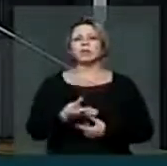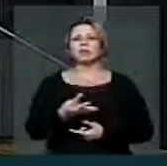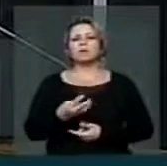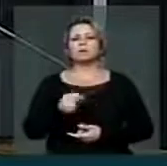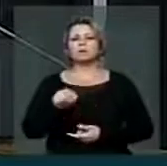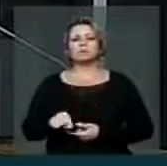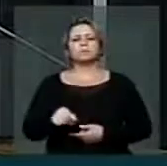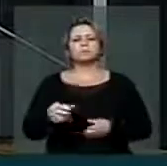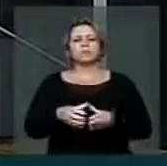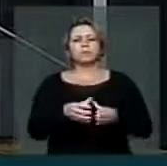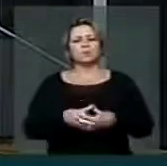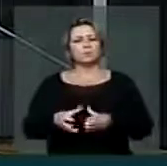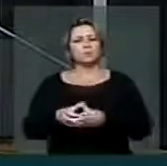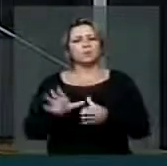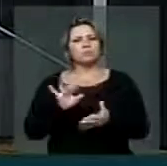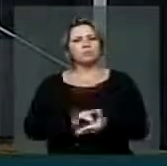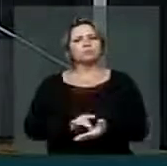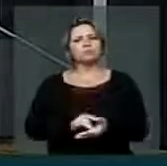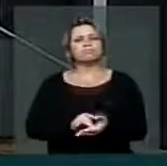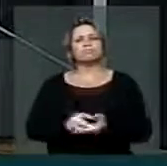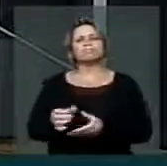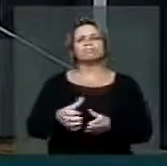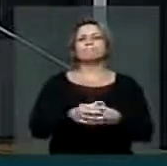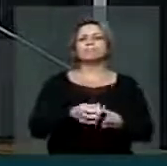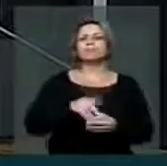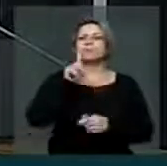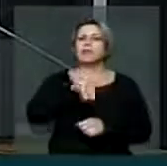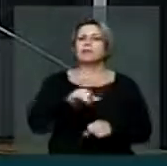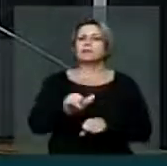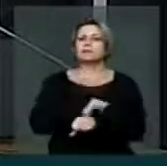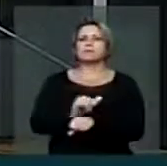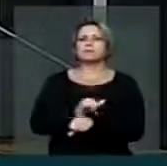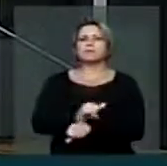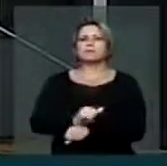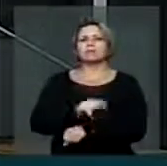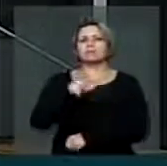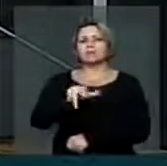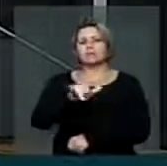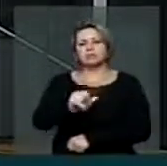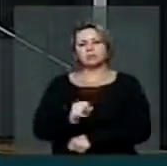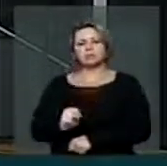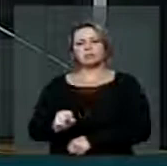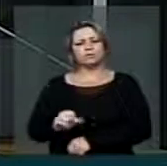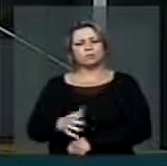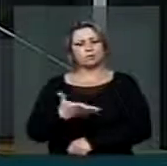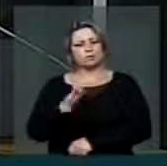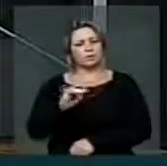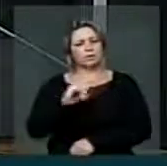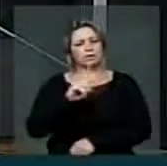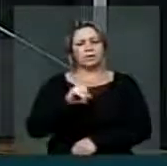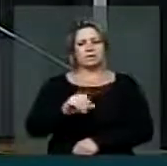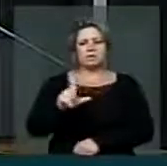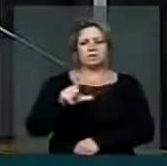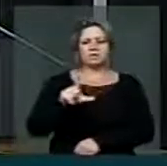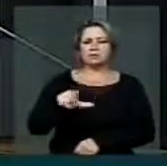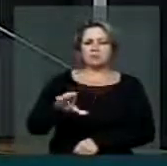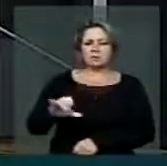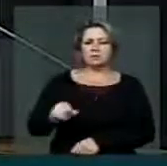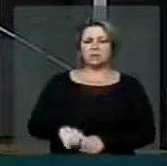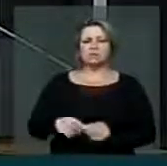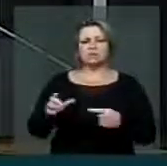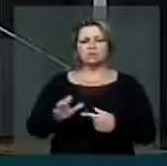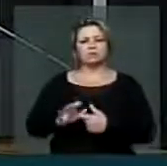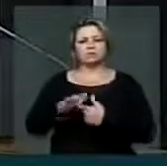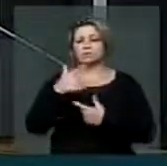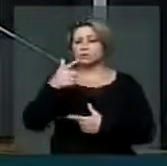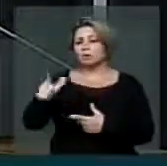34.400 equipes implantadas. Essa estratégia, deputado Luiz Couto, deputado Isalci, a exemplo